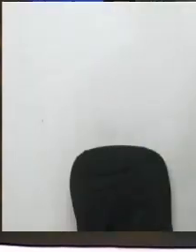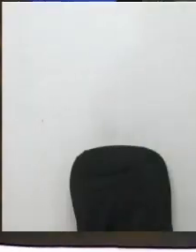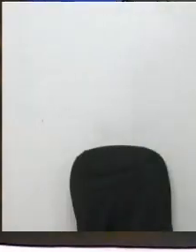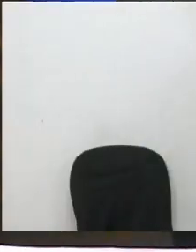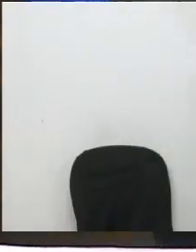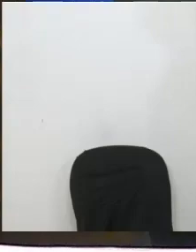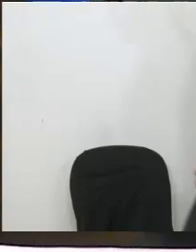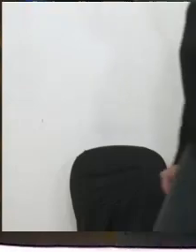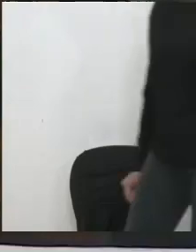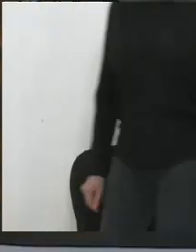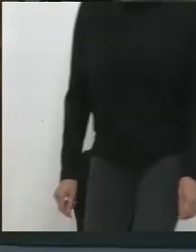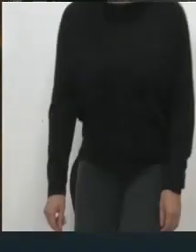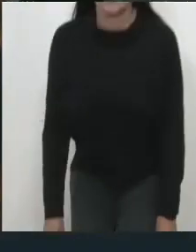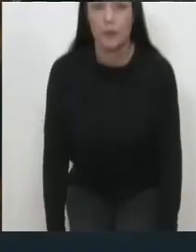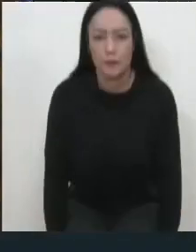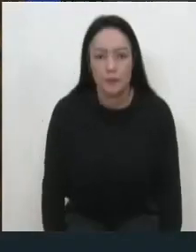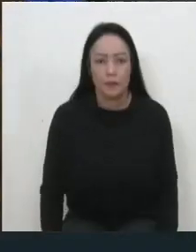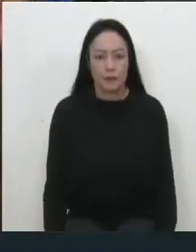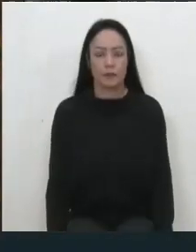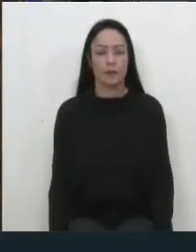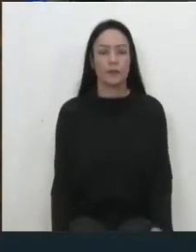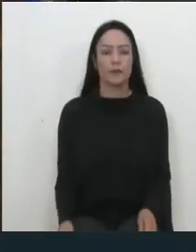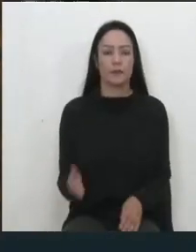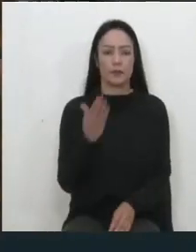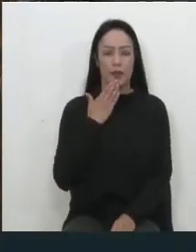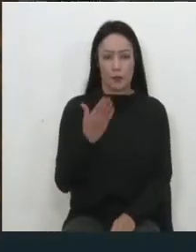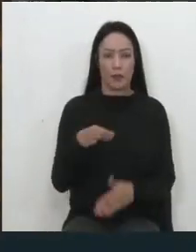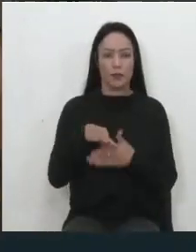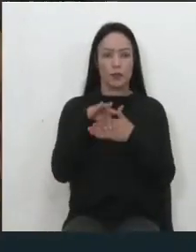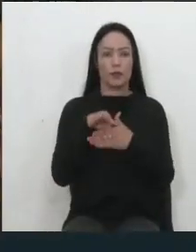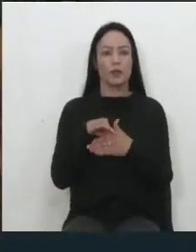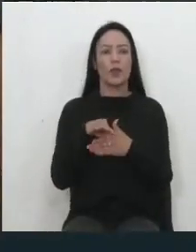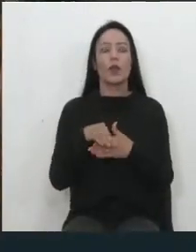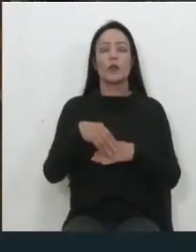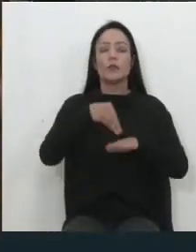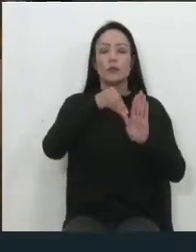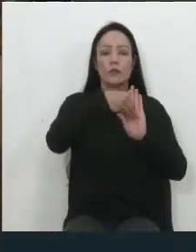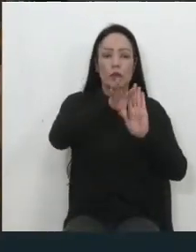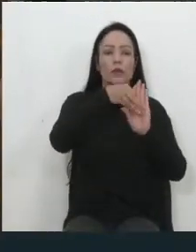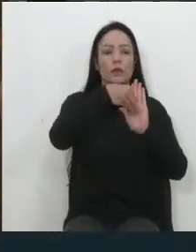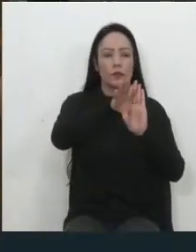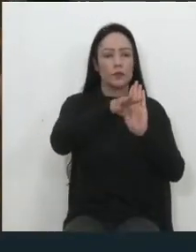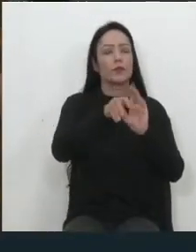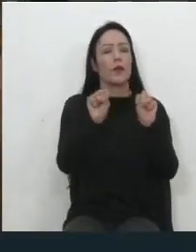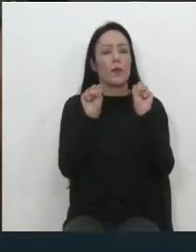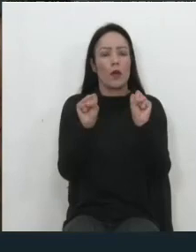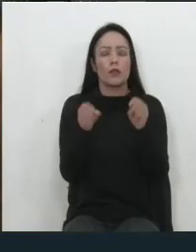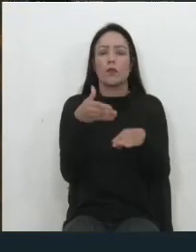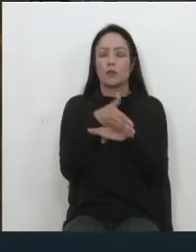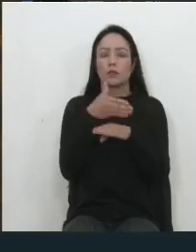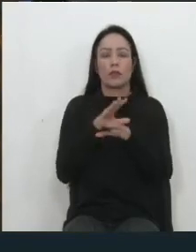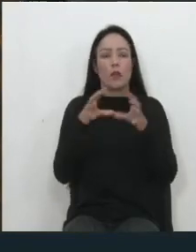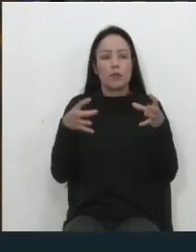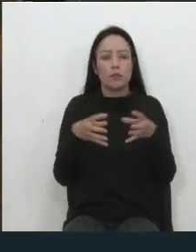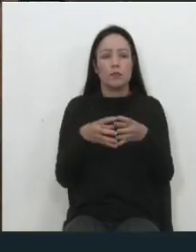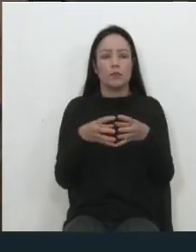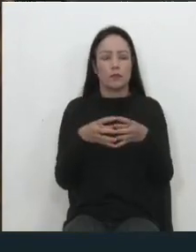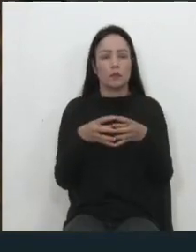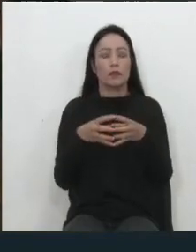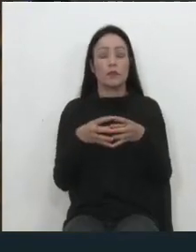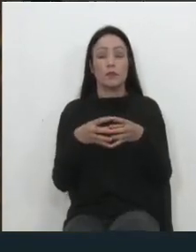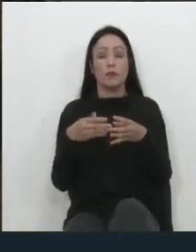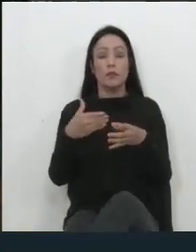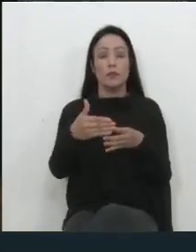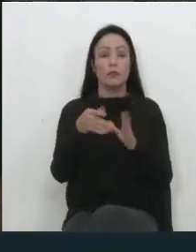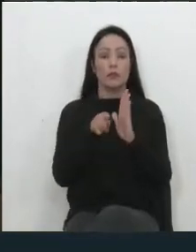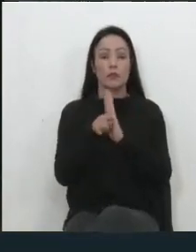Solicito às lideranças partidárias que procedam suas indicações para a composição da comissão que deverá